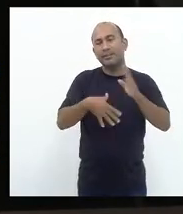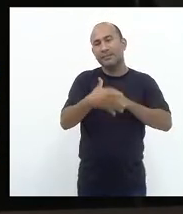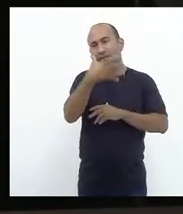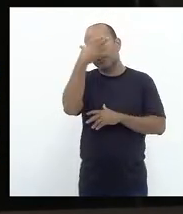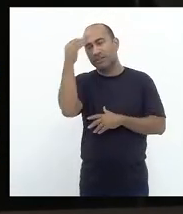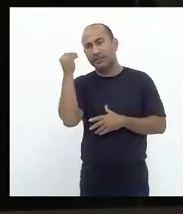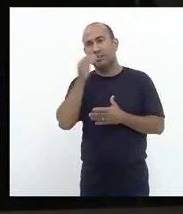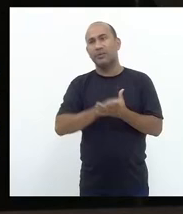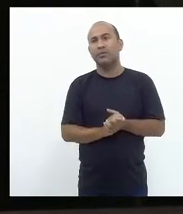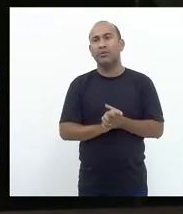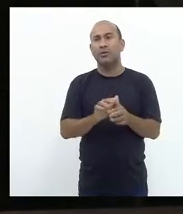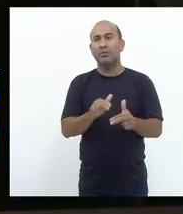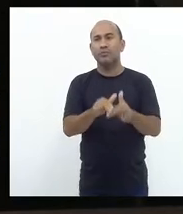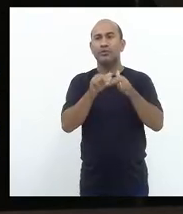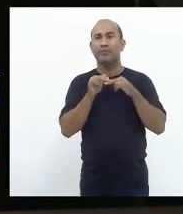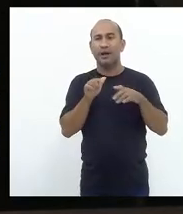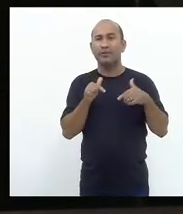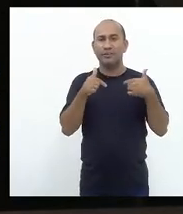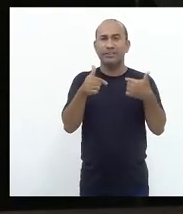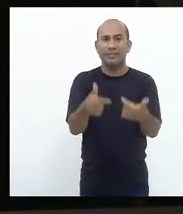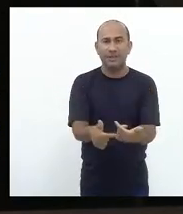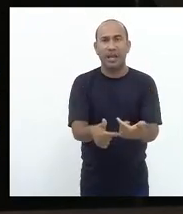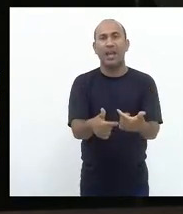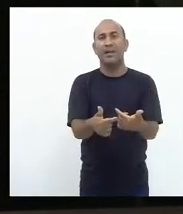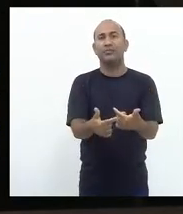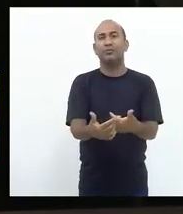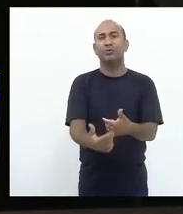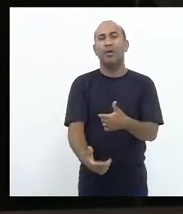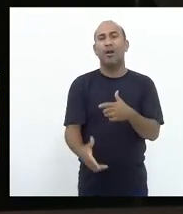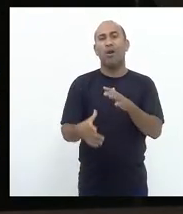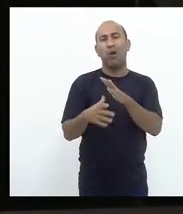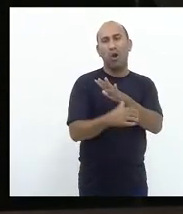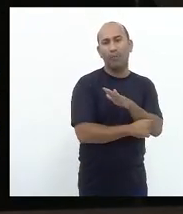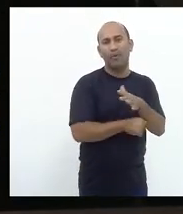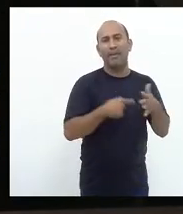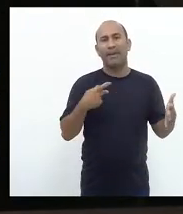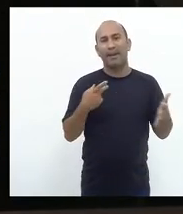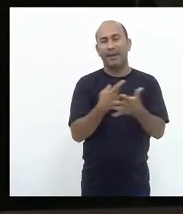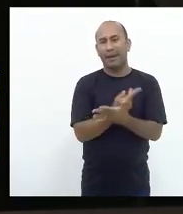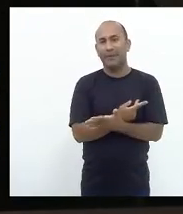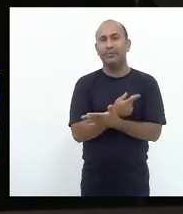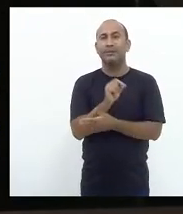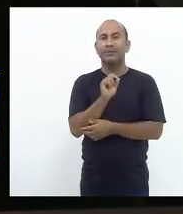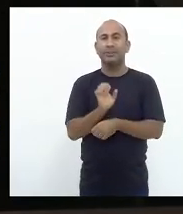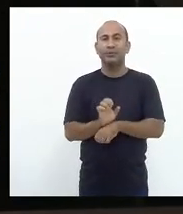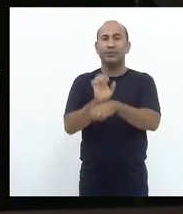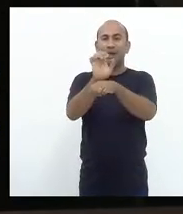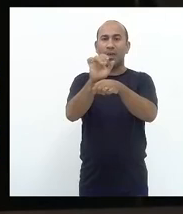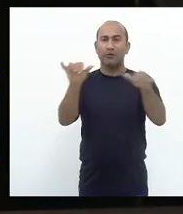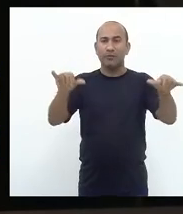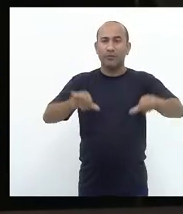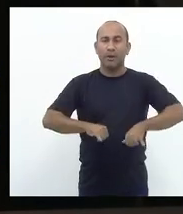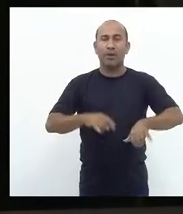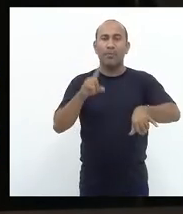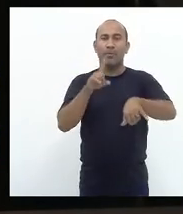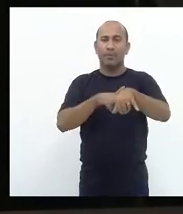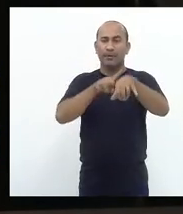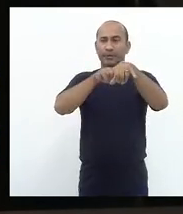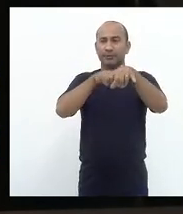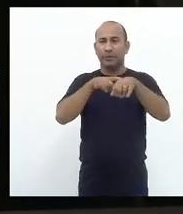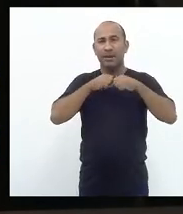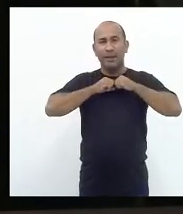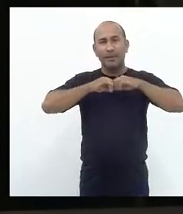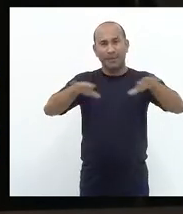esquecido, que foi o ato de corrupção cruel que esse Estado sofreu no principal momento pandêmico. Eu estava